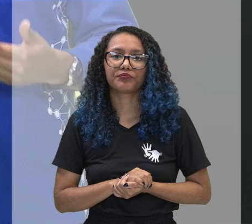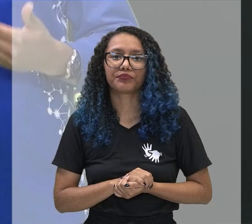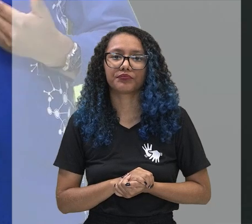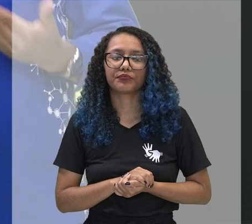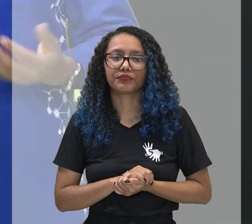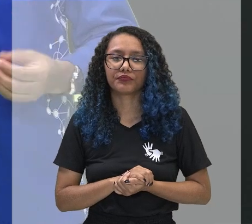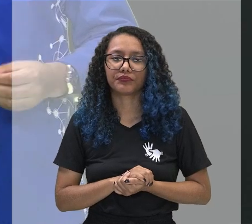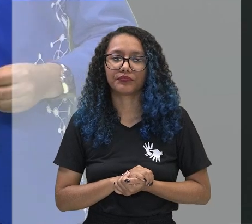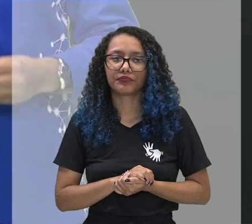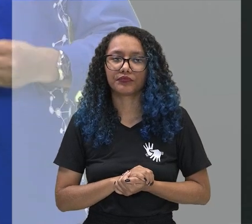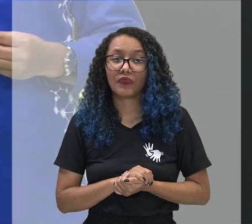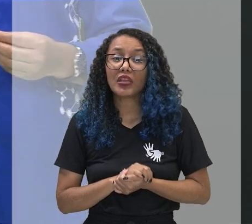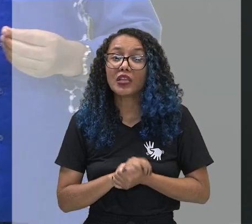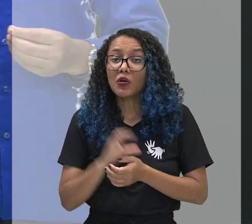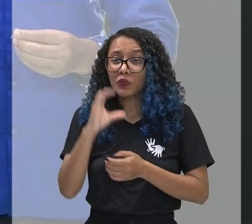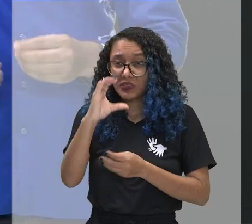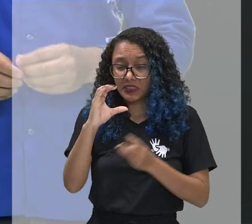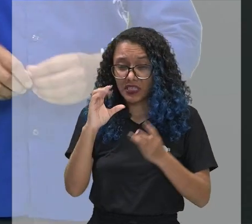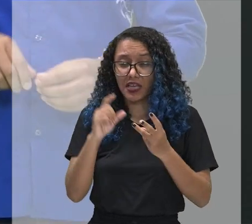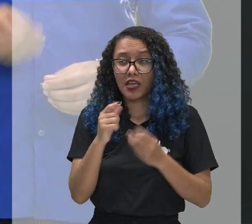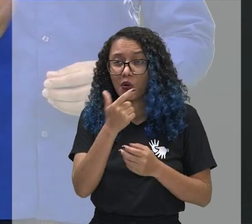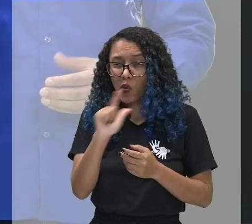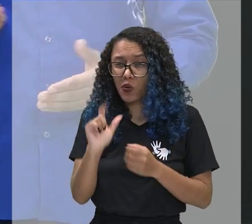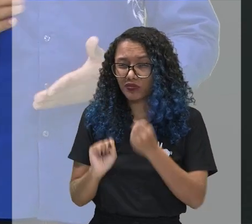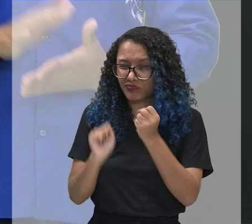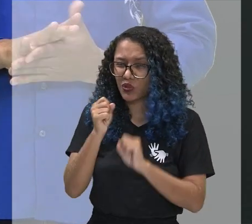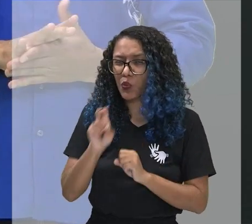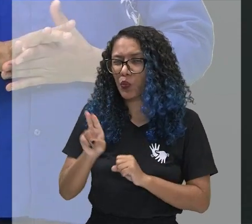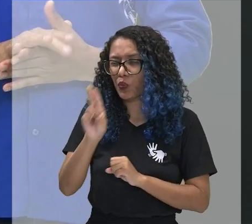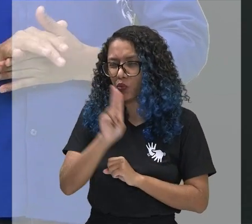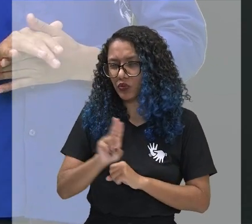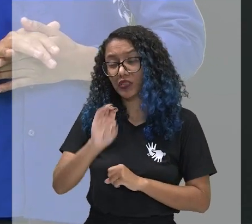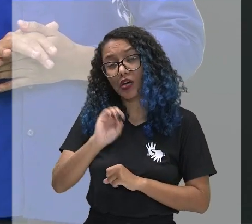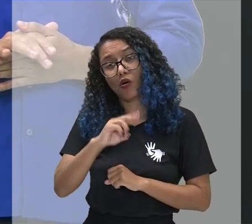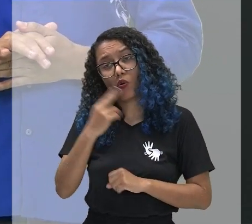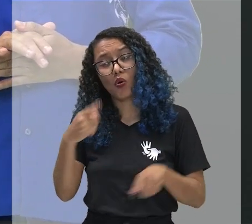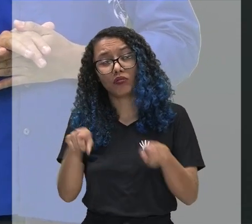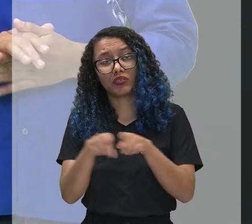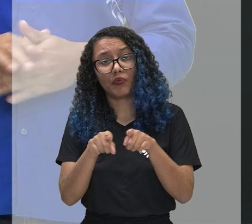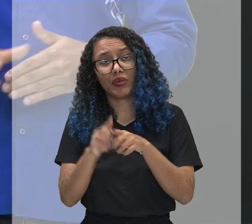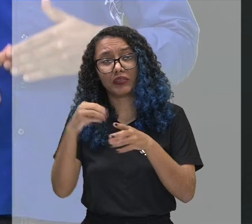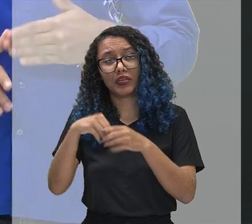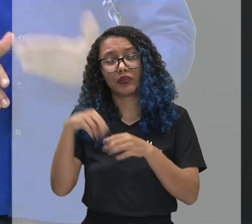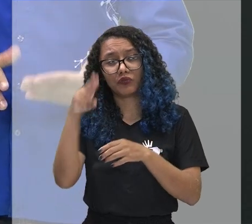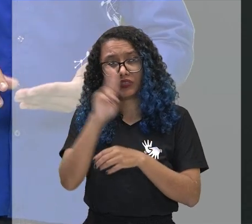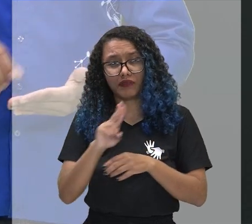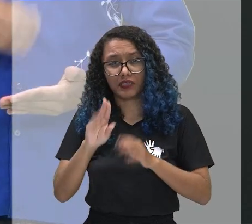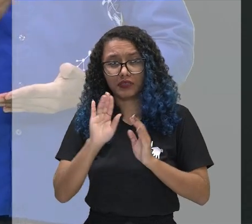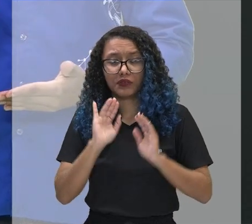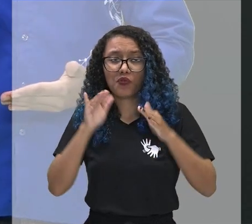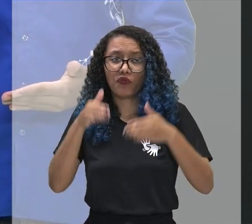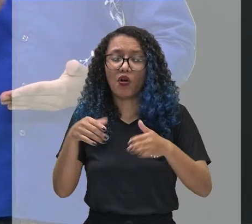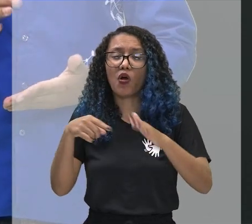segmentos, certas indústrias que vão utilizar isso mais, ou então em universidades relacionadas à